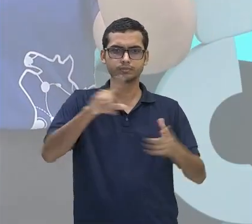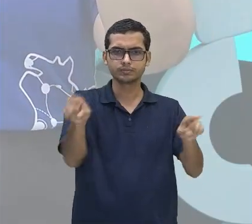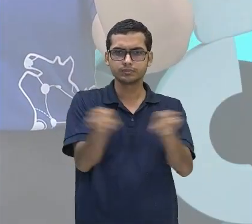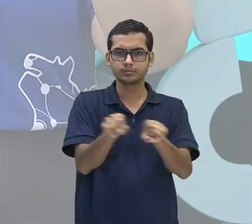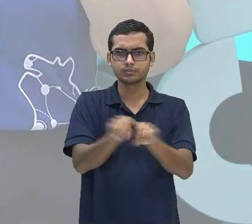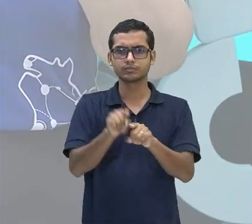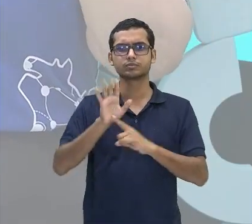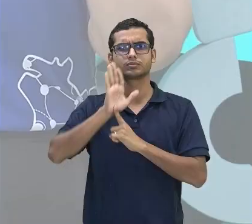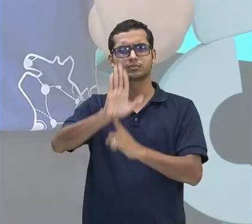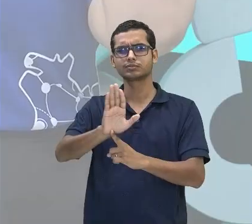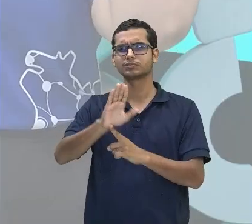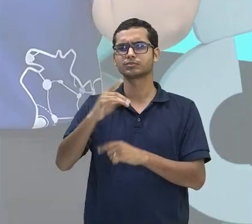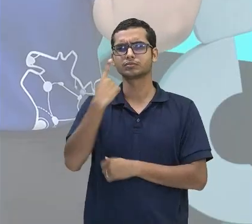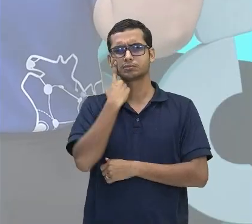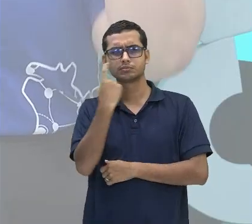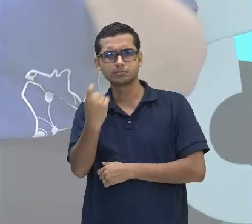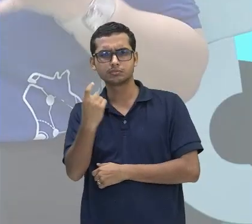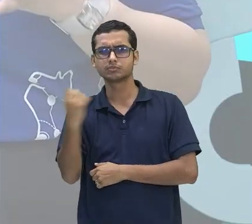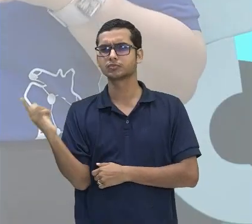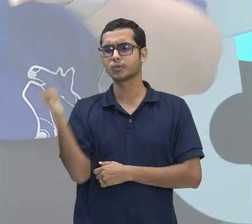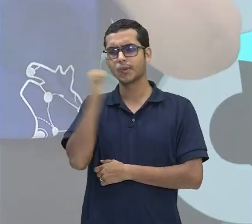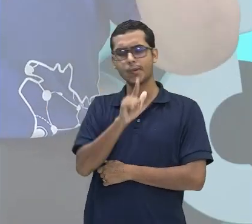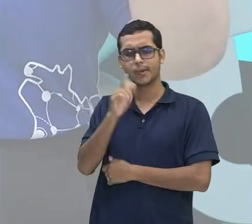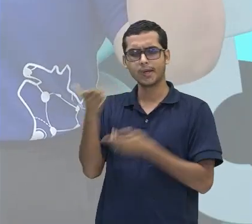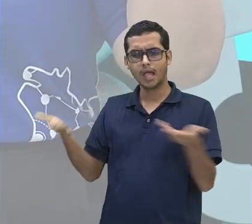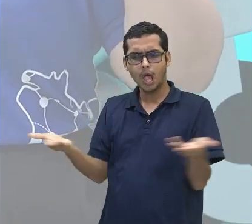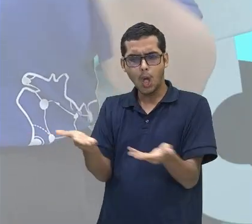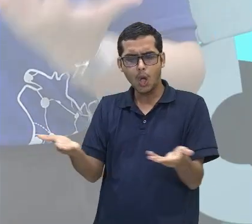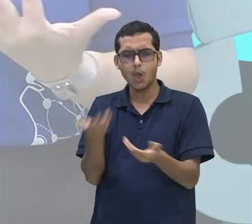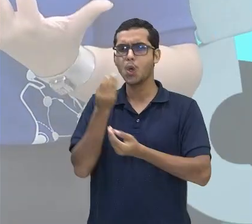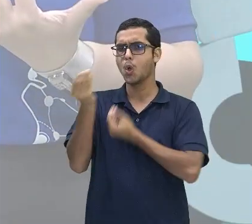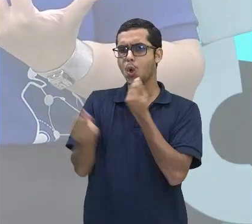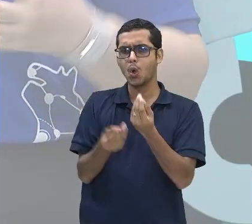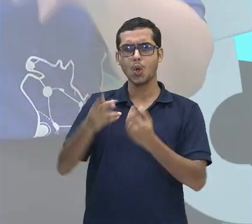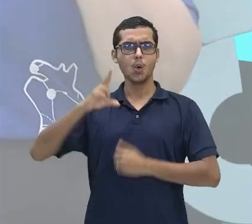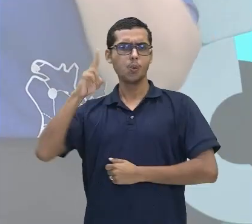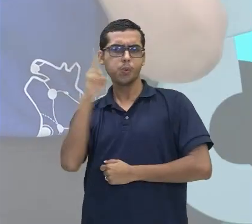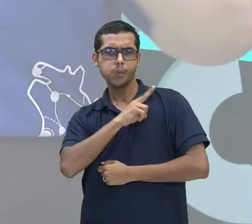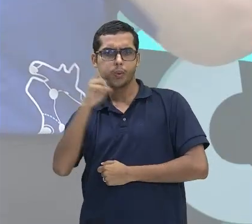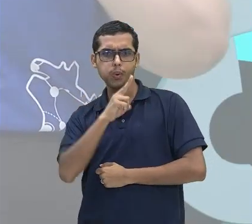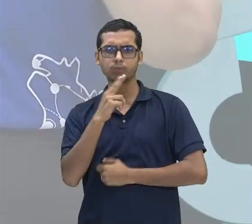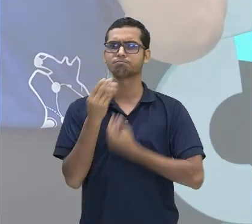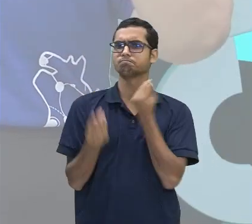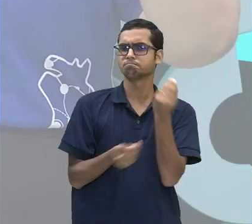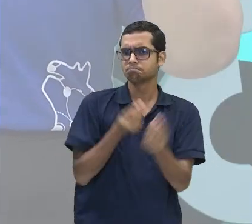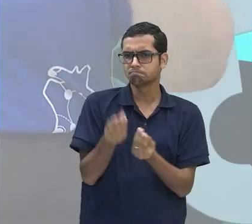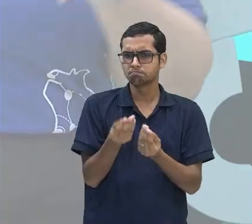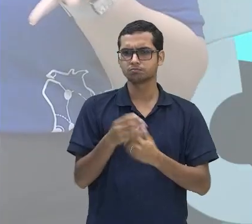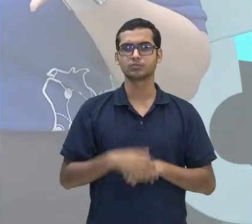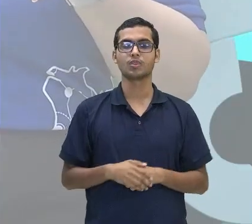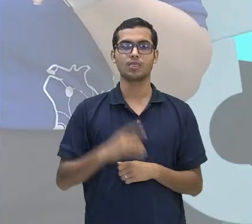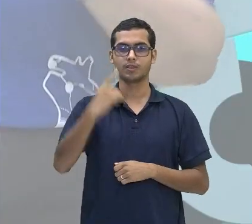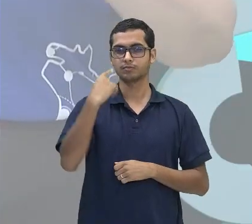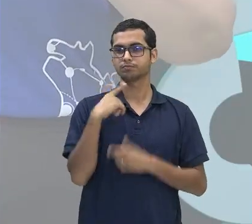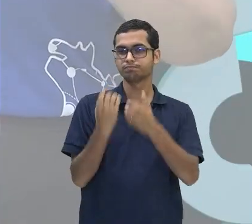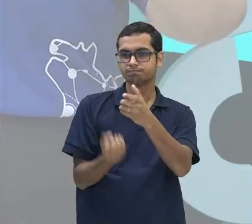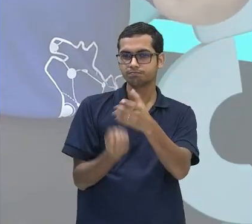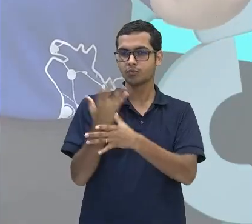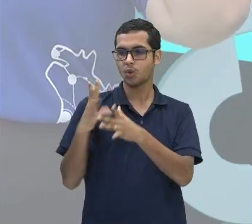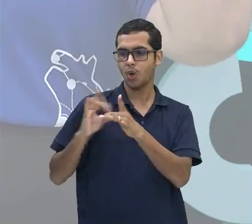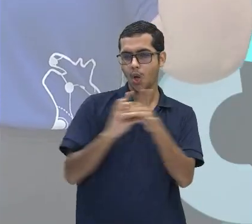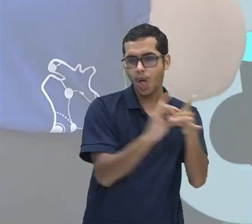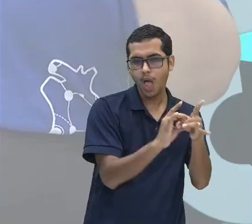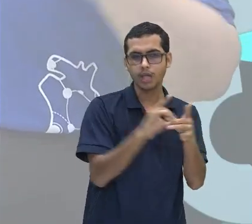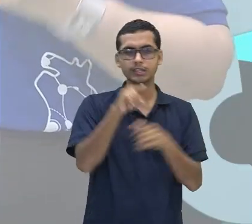por que eu tenho que ter aquilo agora? Por que é urgente? Não é? De repente ele cria um cenário e